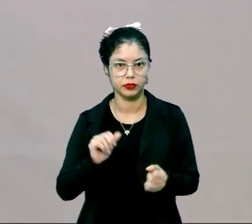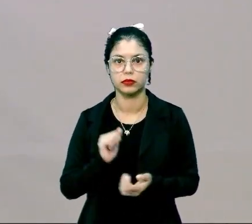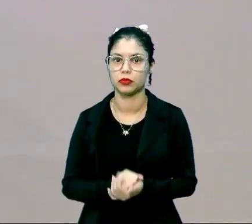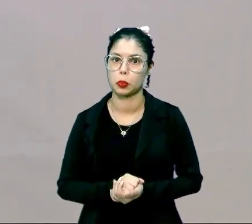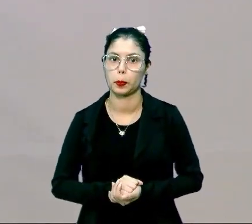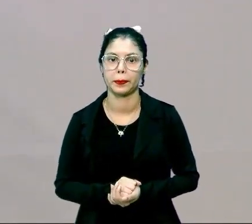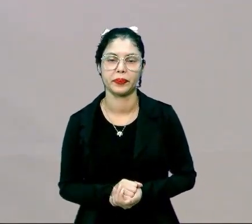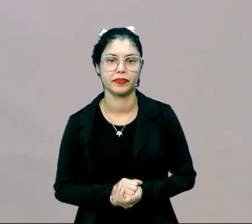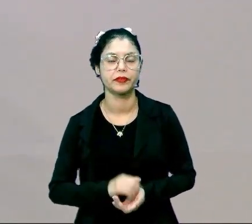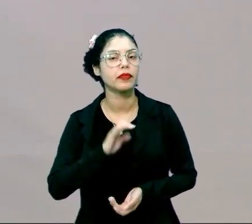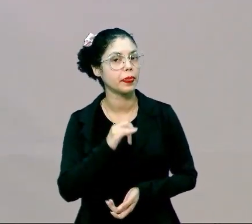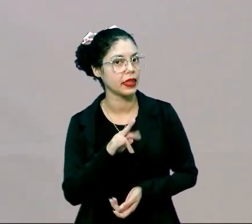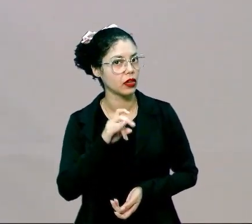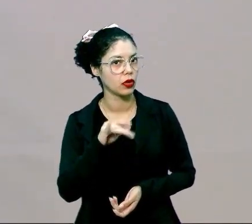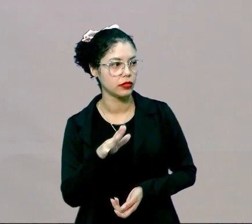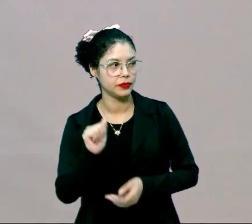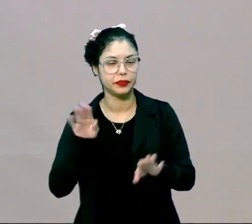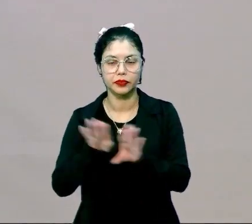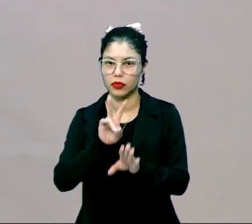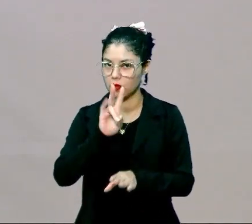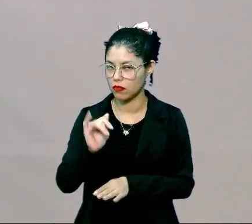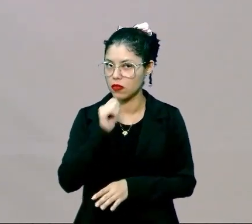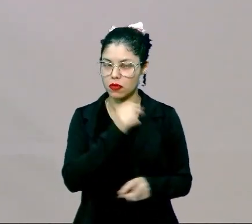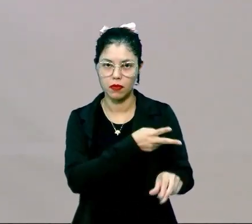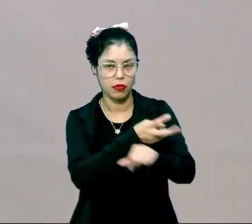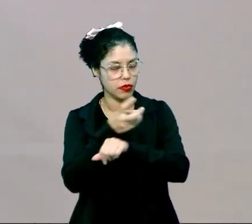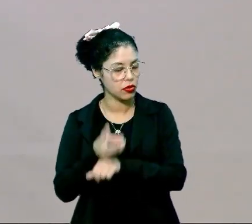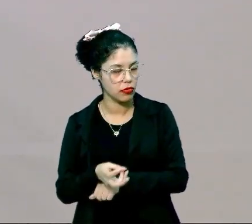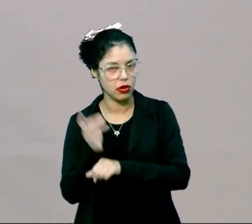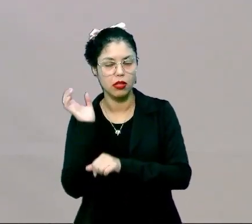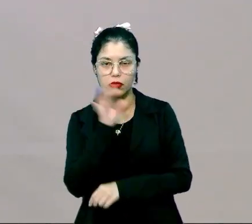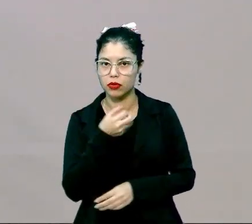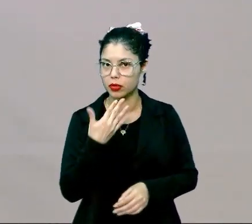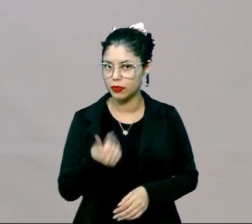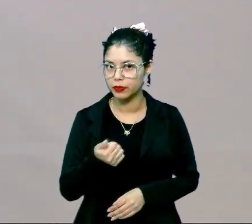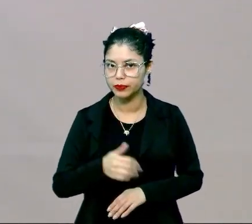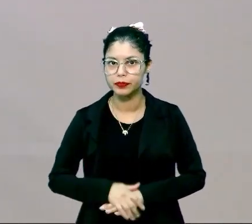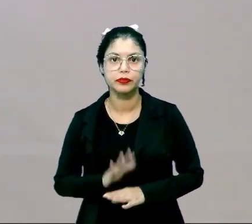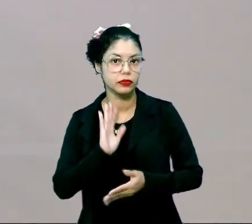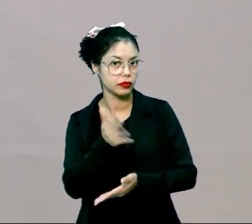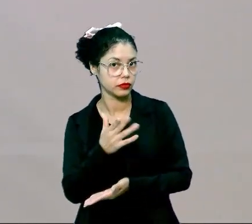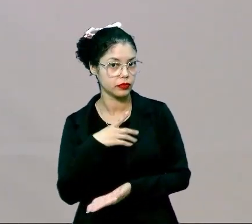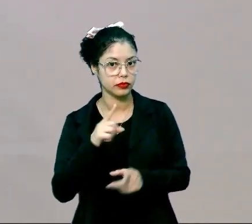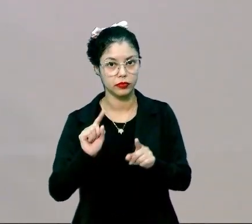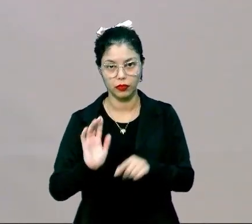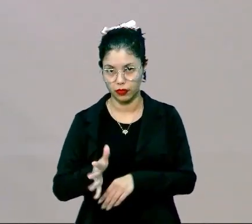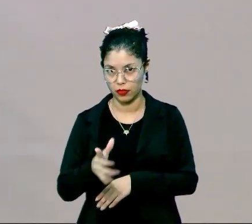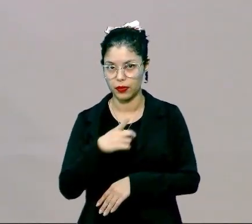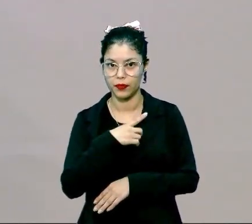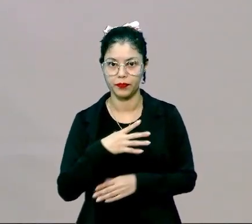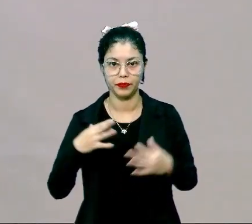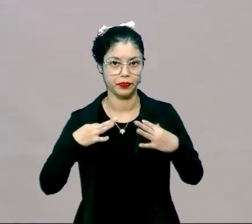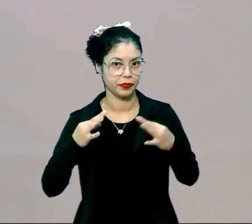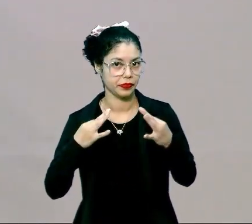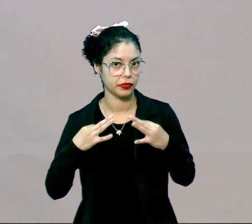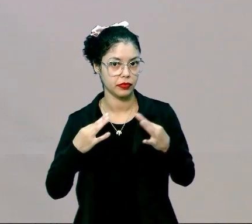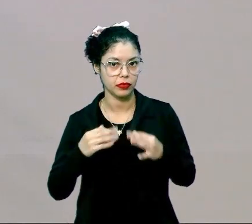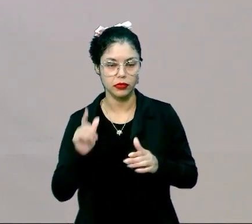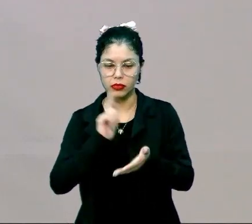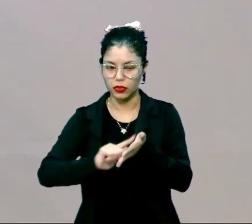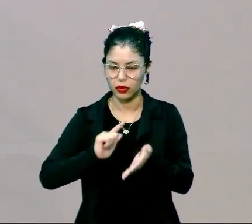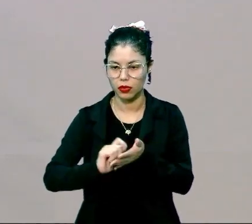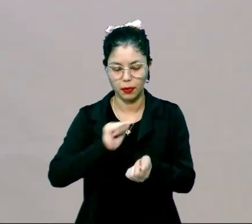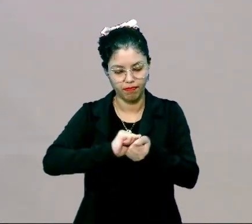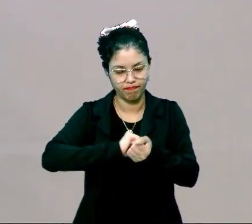uma transformação endotérmica, então ela vai absorver calor. Tudo bem? Já se eu tenho, por exemplo, uma roupa no varal, você lavou